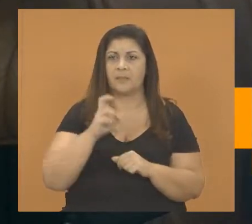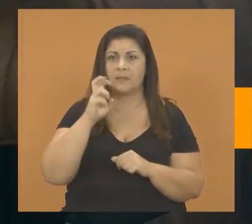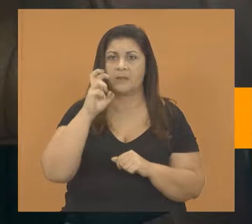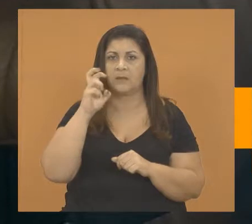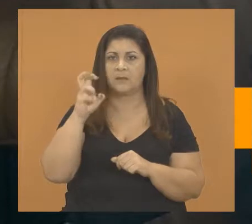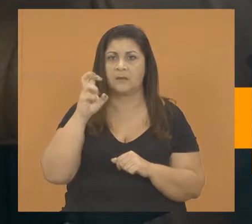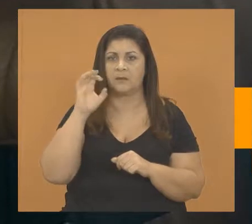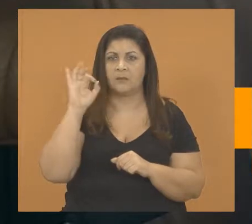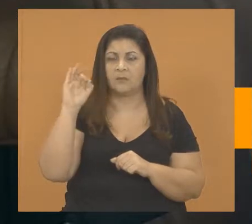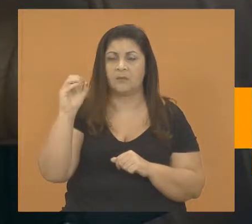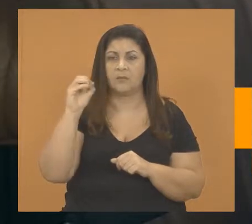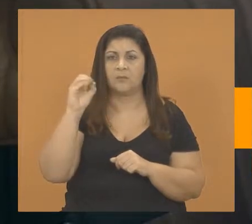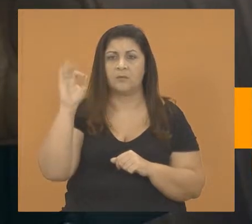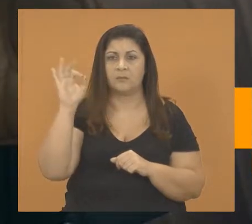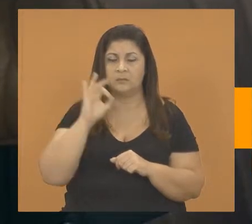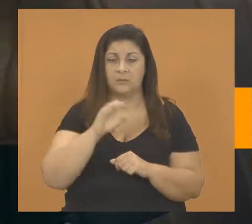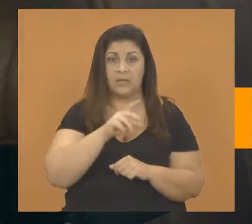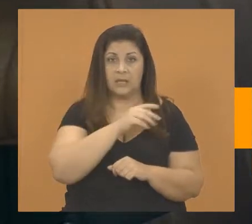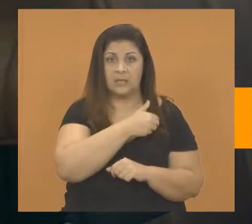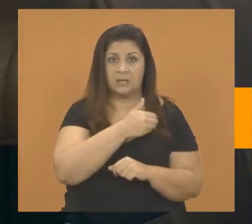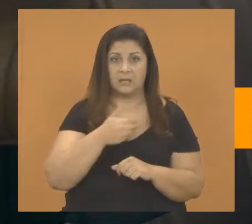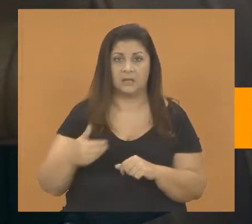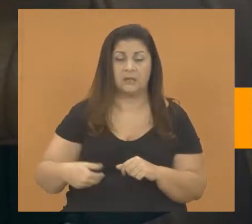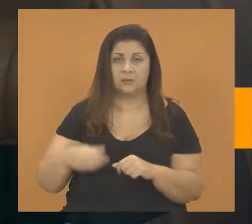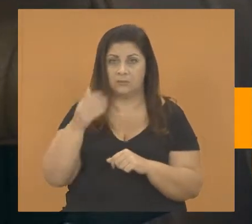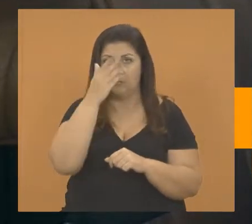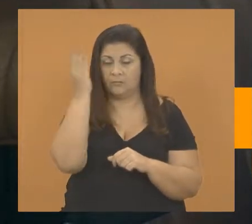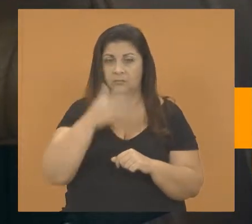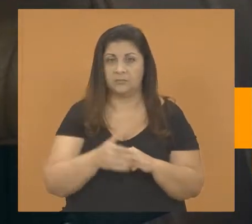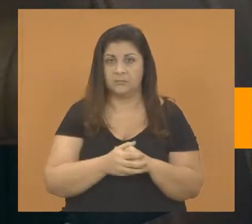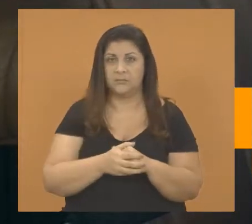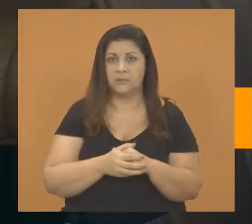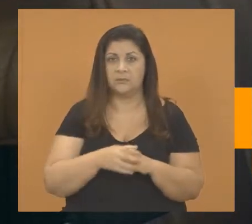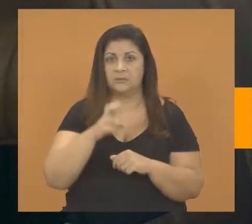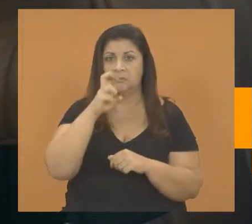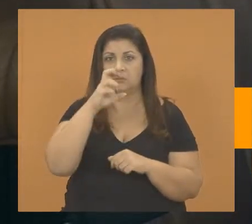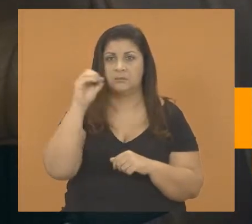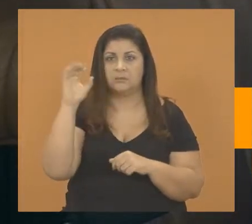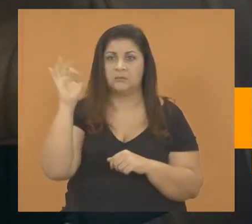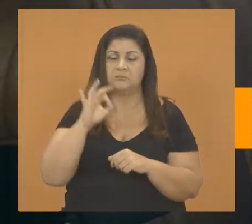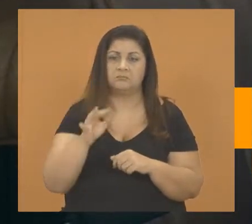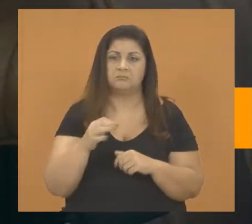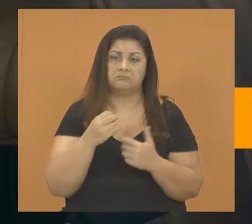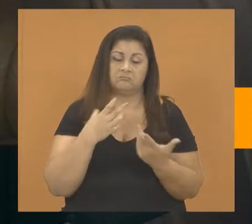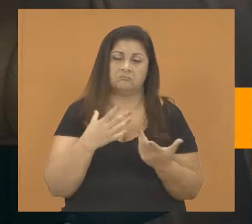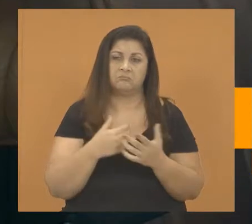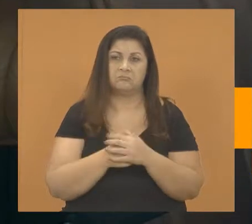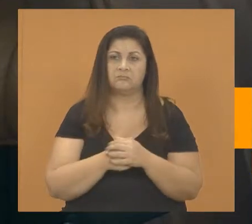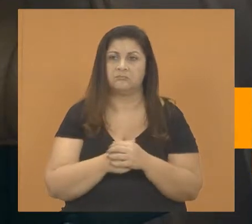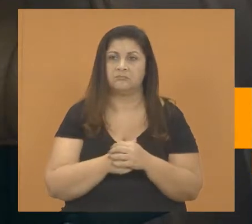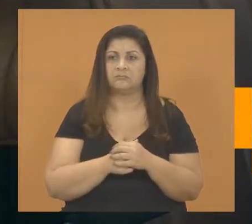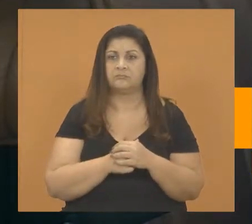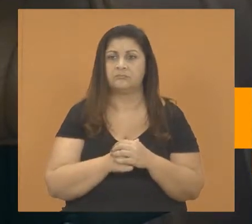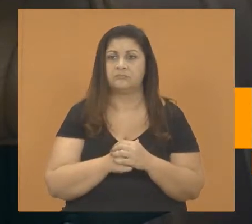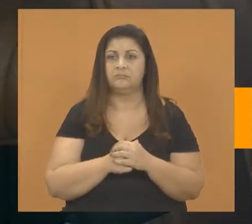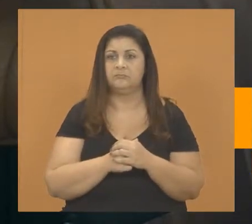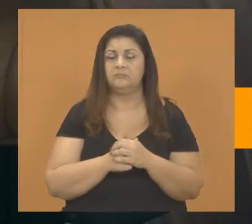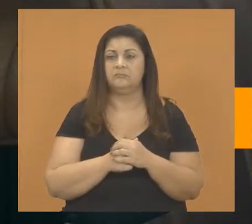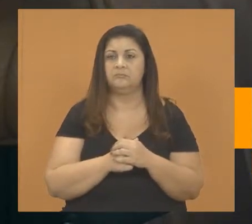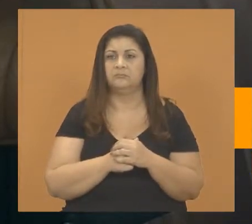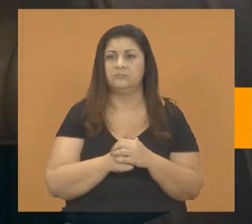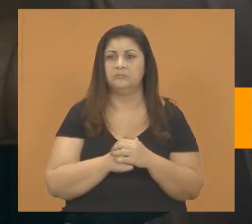que ser preenchido por funcionários públicos efetivos né então acho que caminha bem quando atende à orientação e